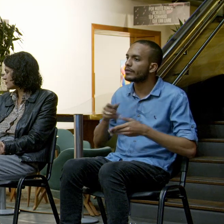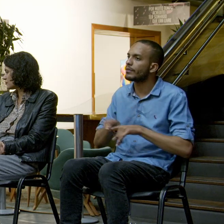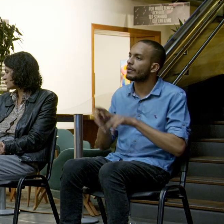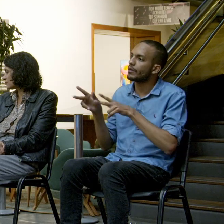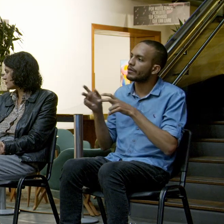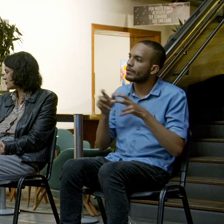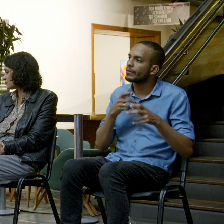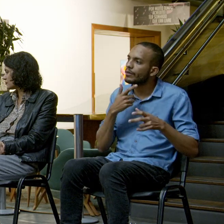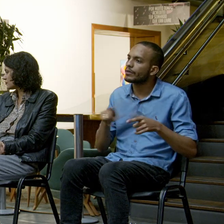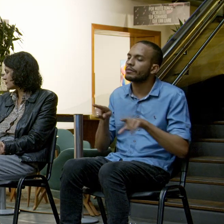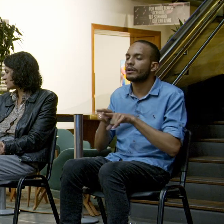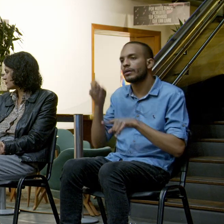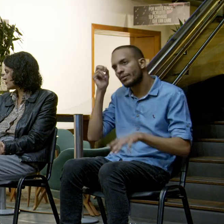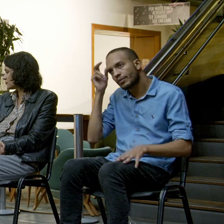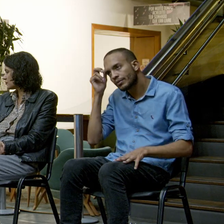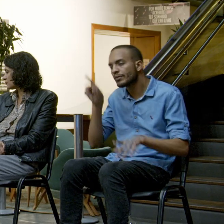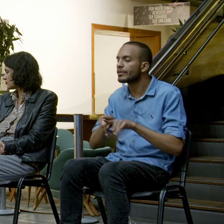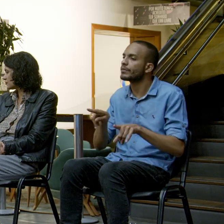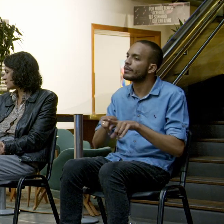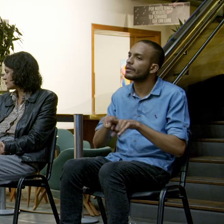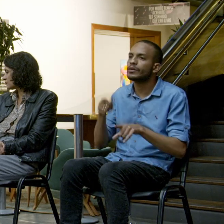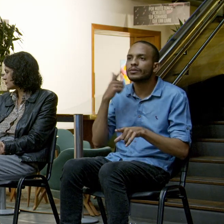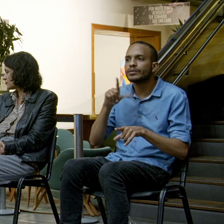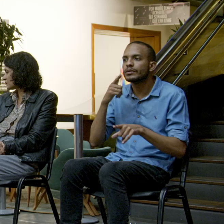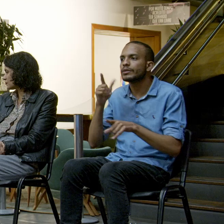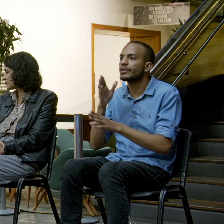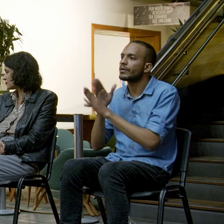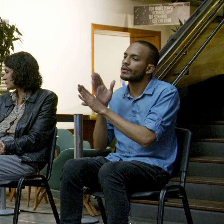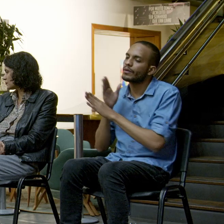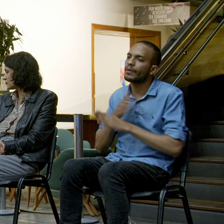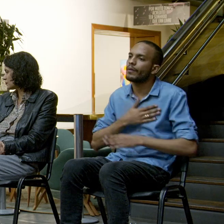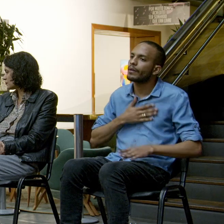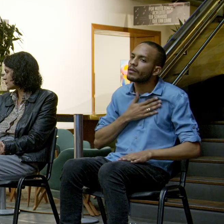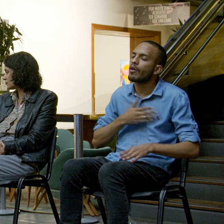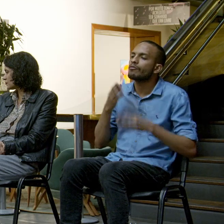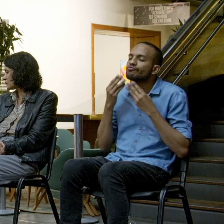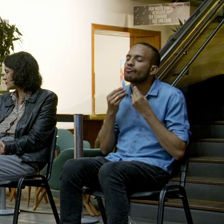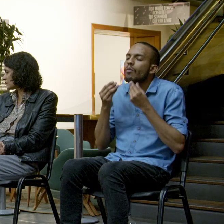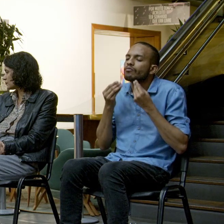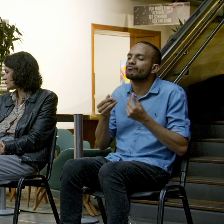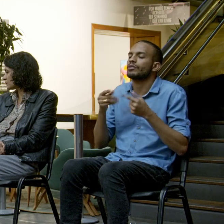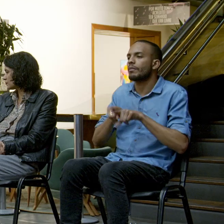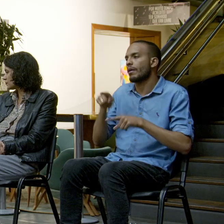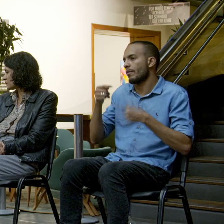do outro, a cultura, o cultivo, o prazer, a deglutição, a